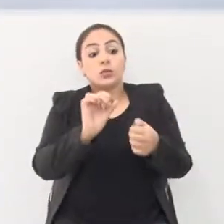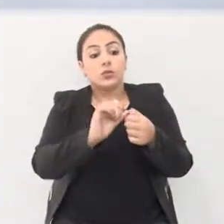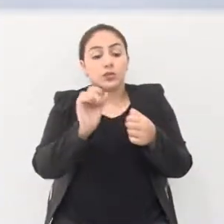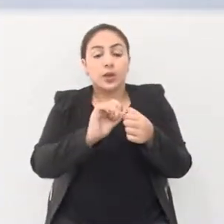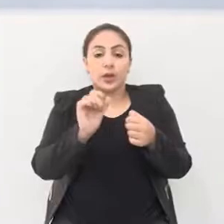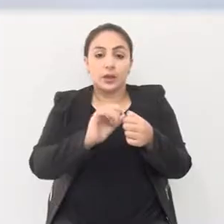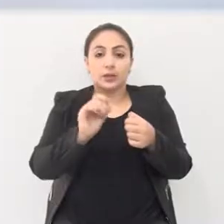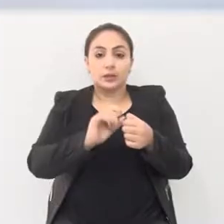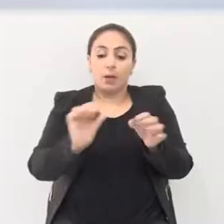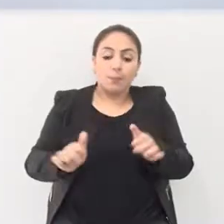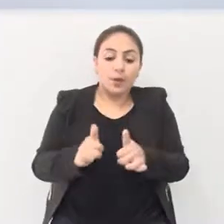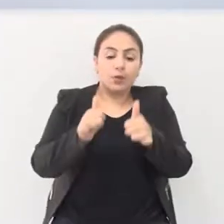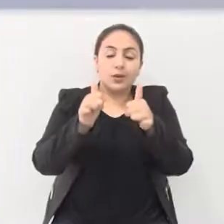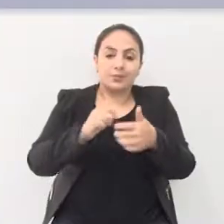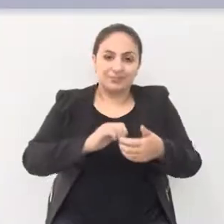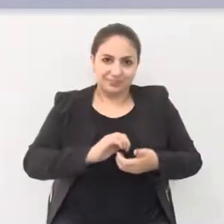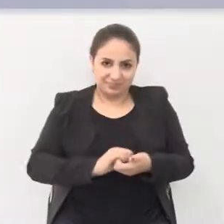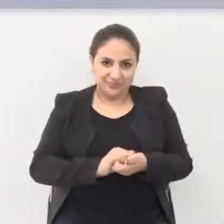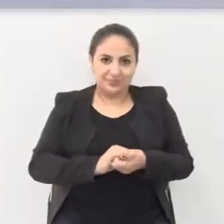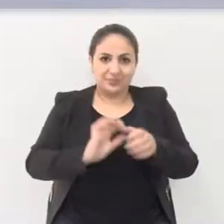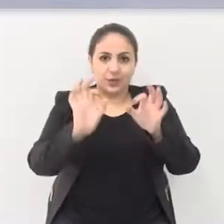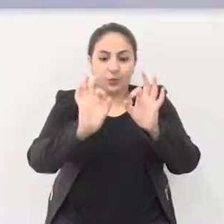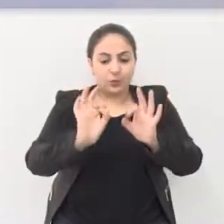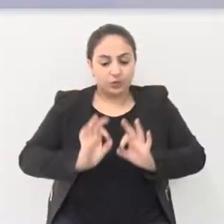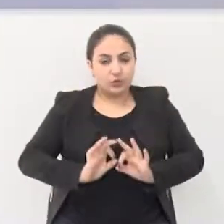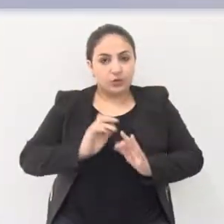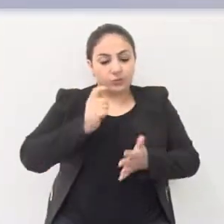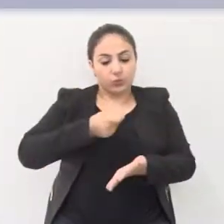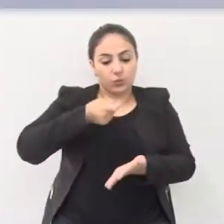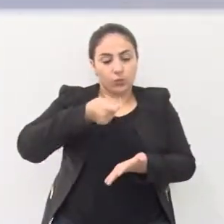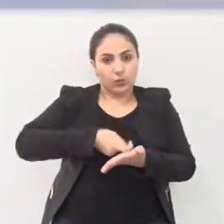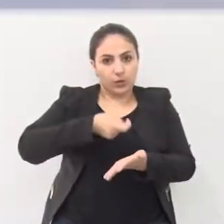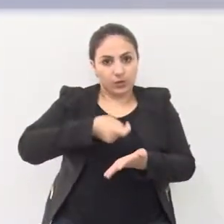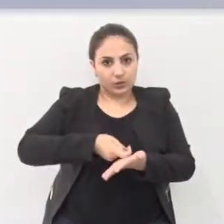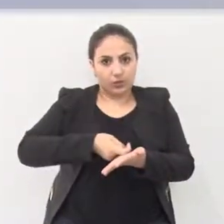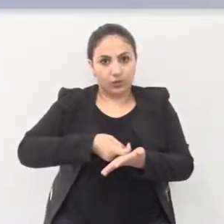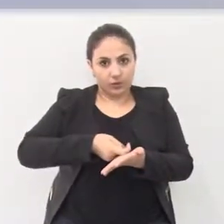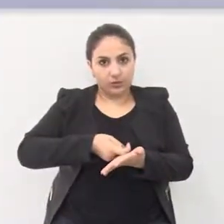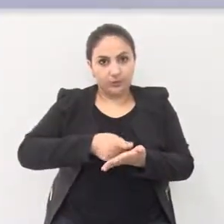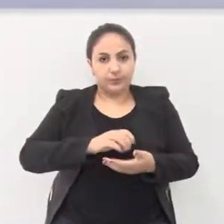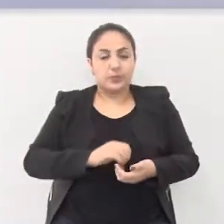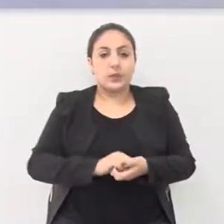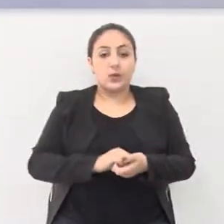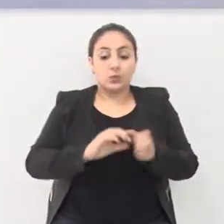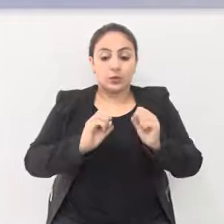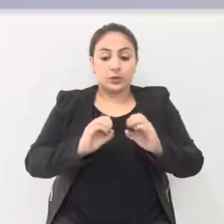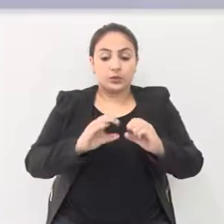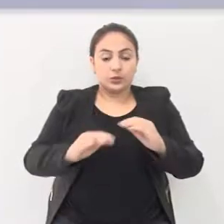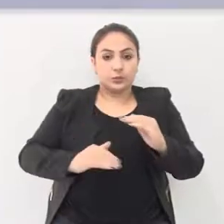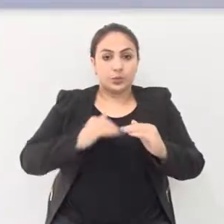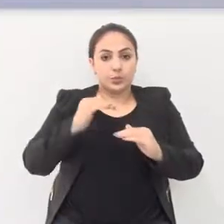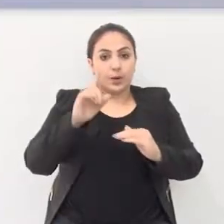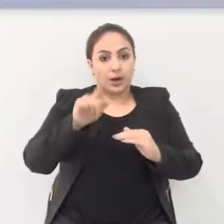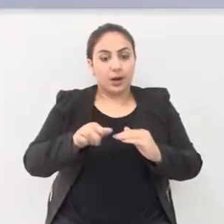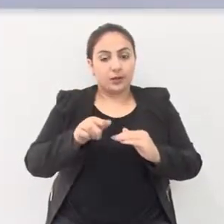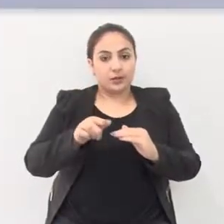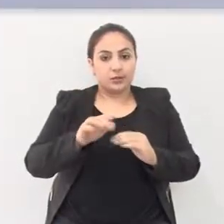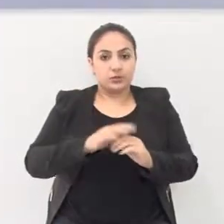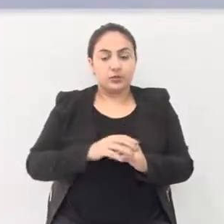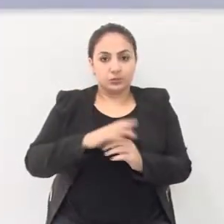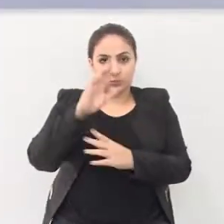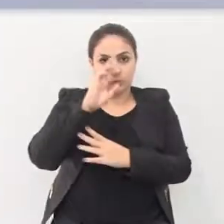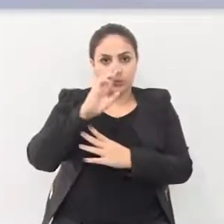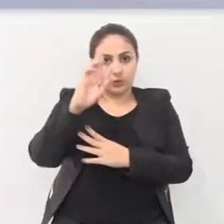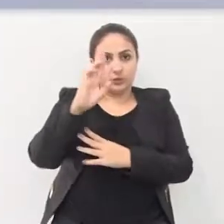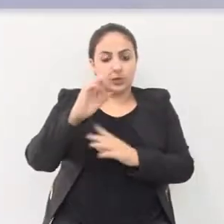vai ser feita aquela melhoria. E o projeto para tornar obrigatória a exigência do nível superior para a direção da